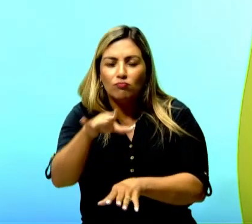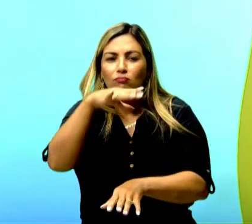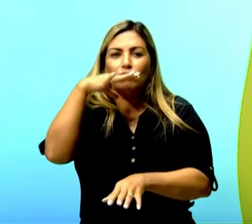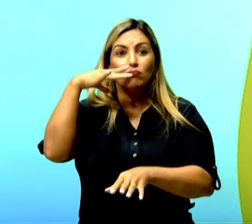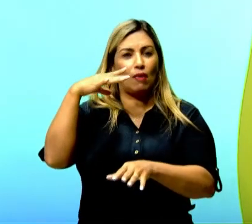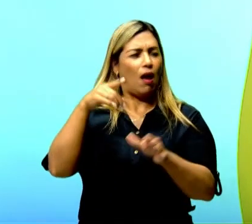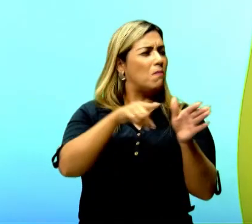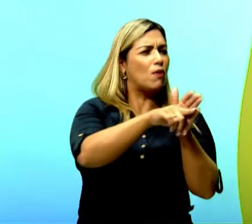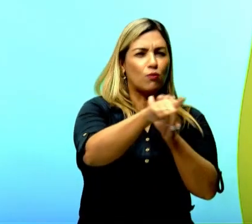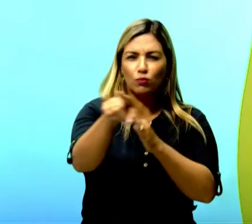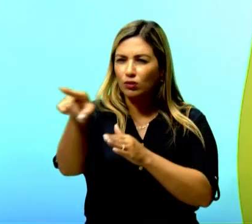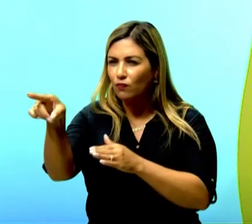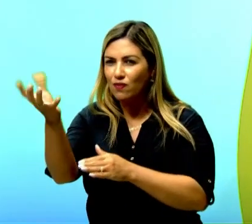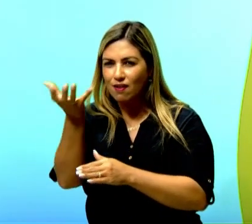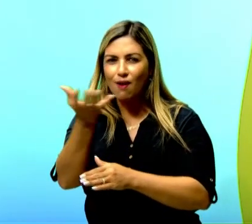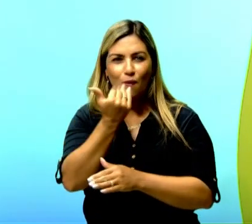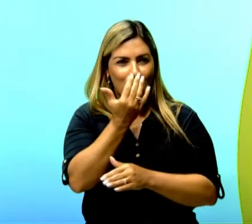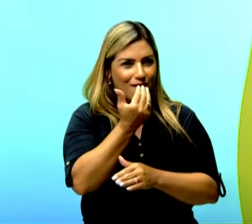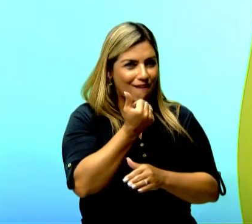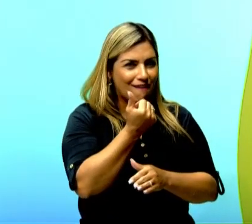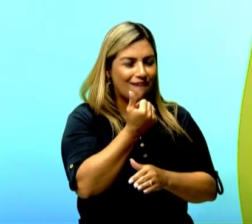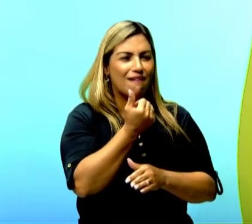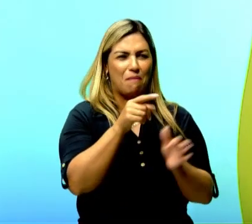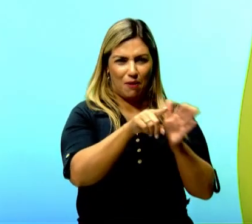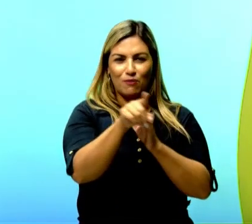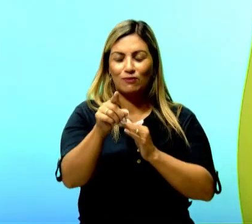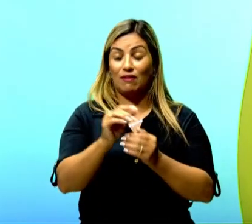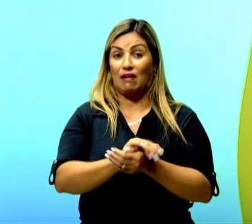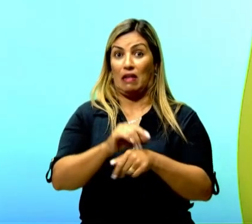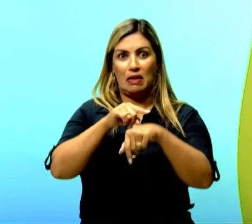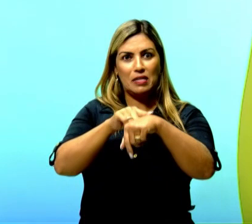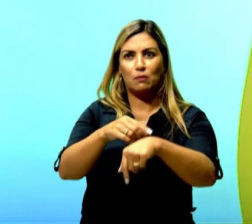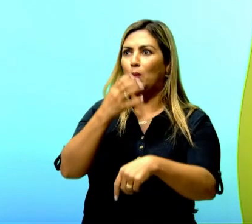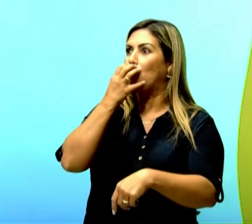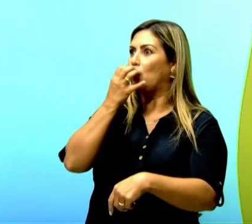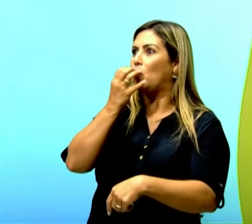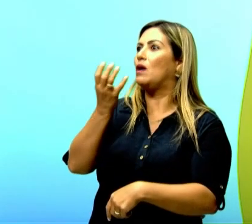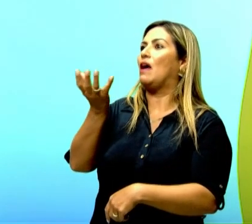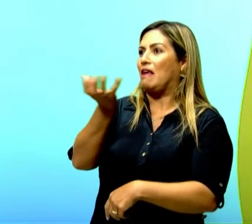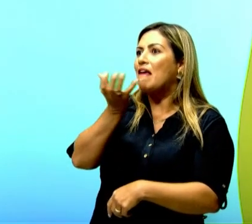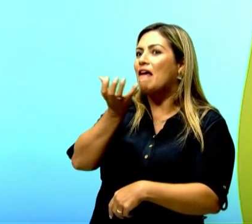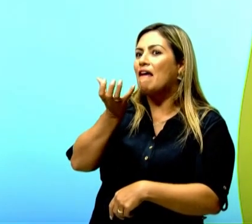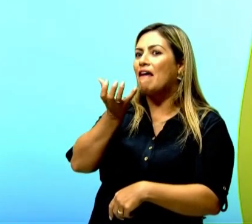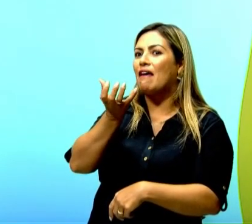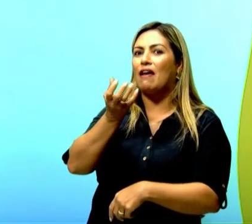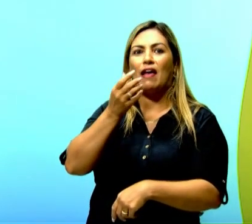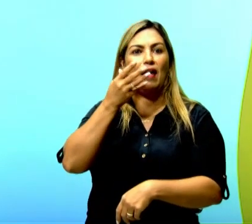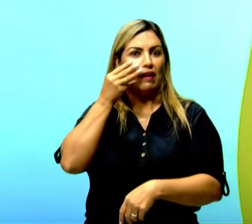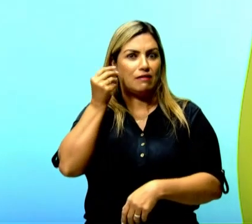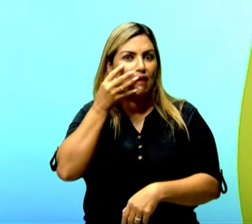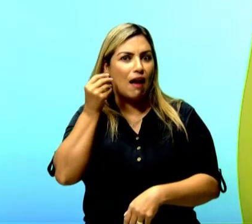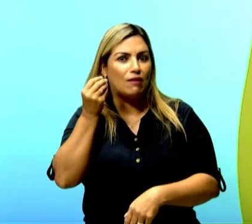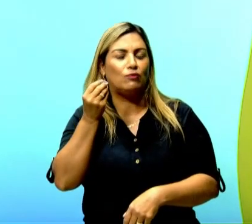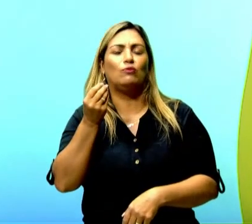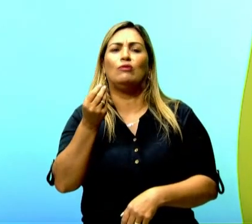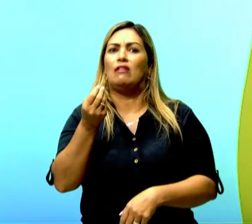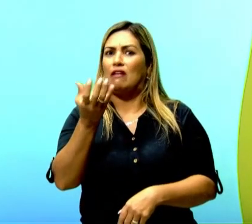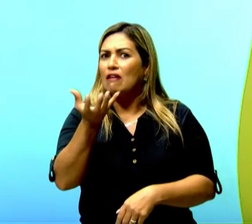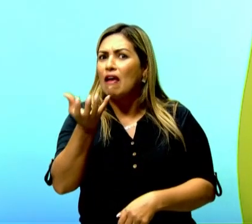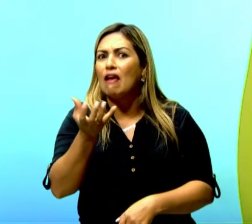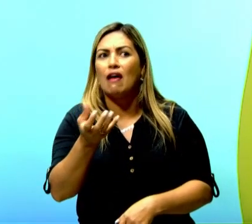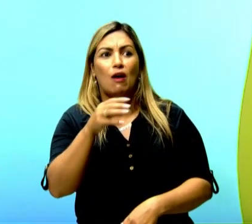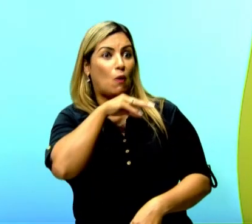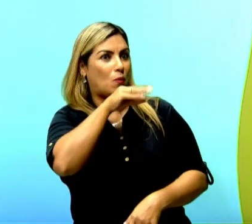pergunta se alguém gostaria de comer o pão. Neste momento, o cão diz que quer. O gato diz que quer. O